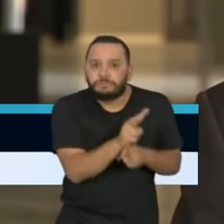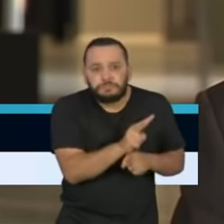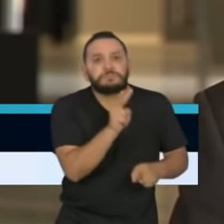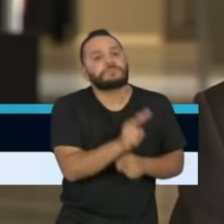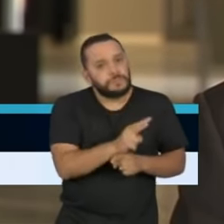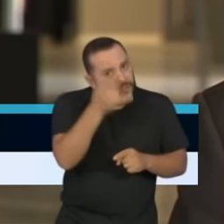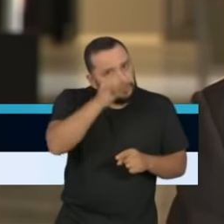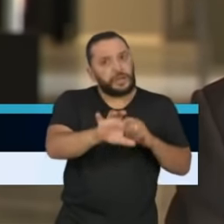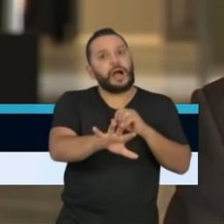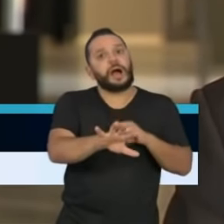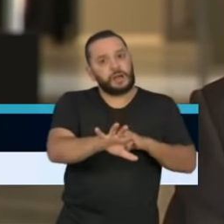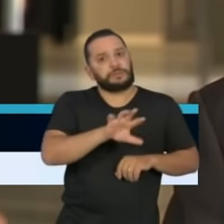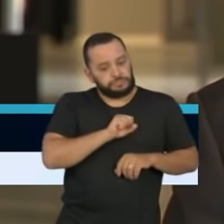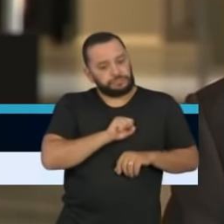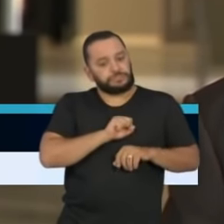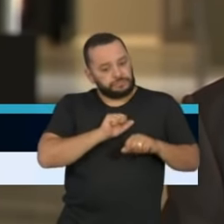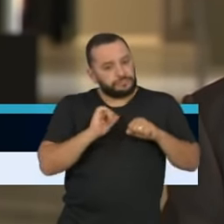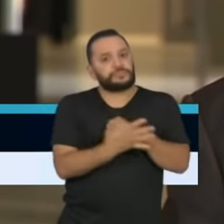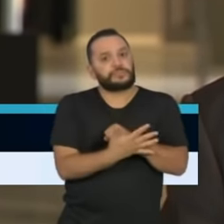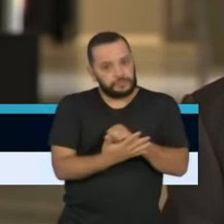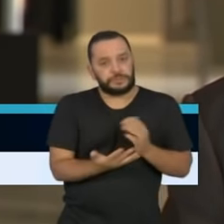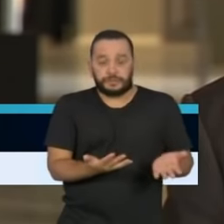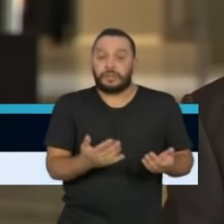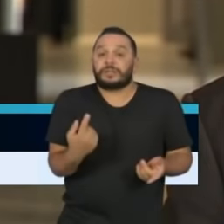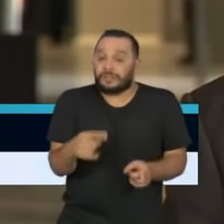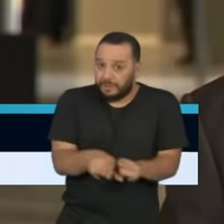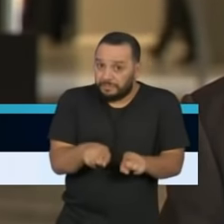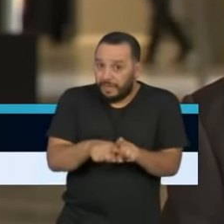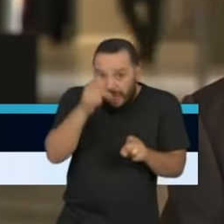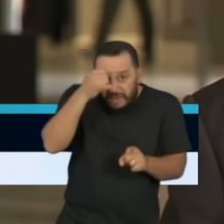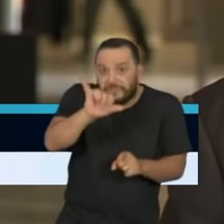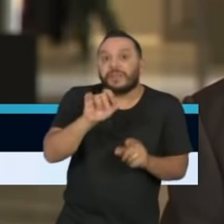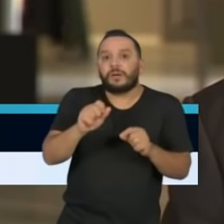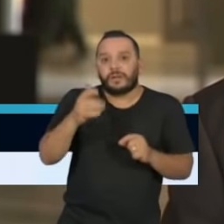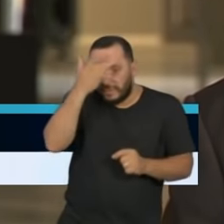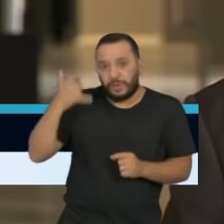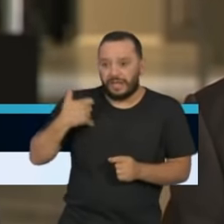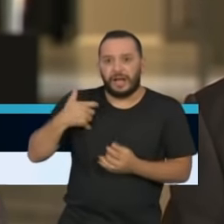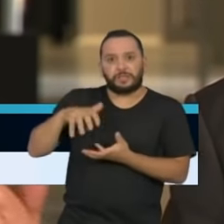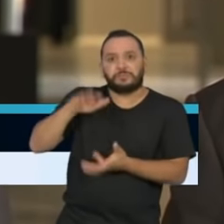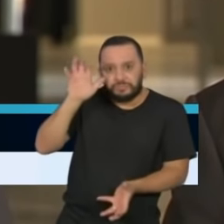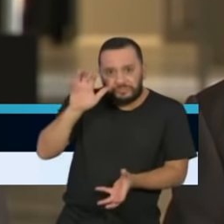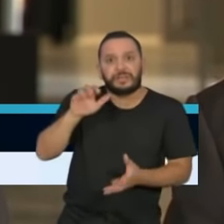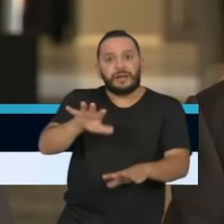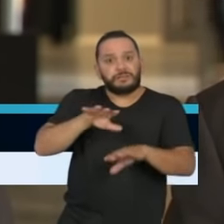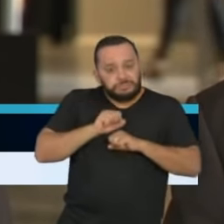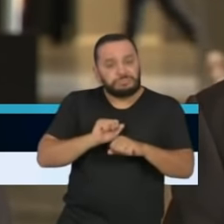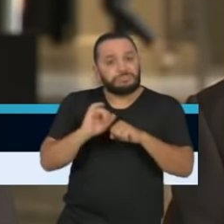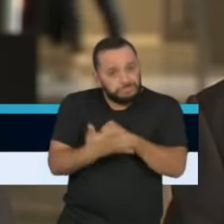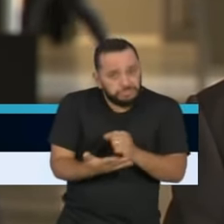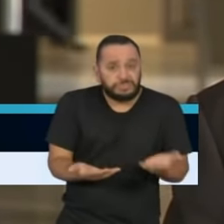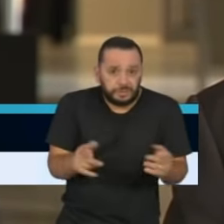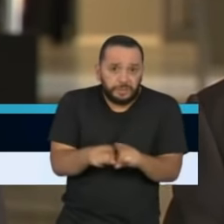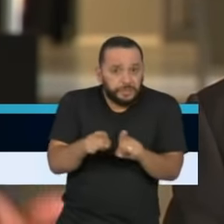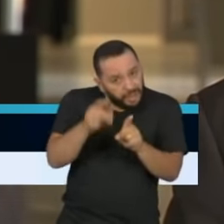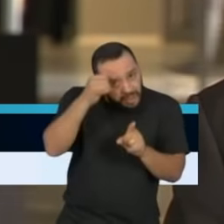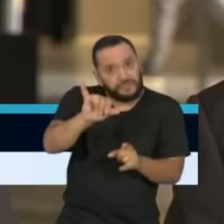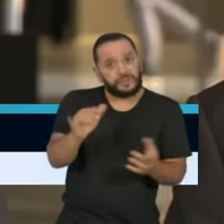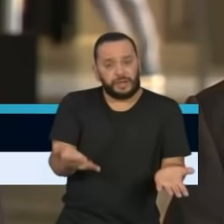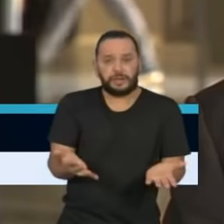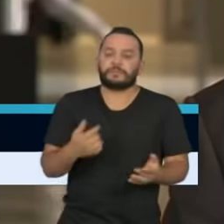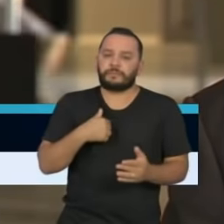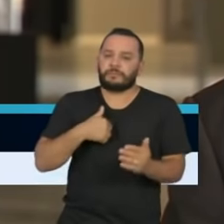fundamentalmente as pessoas de mais idade, que eu insisto que até esse momento é a população vulnerável. Então, a recomendação das secretarias e